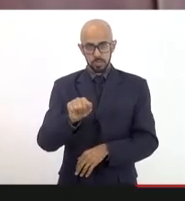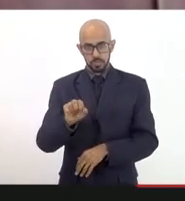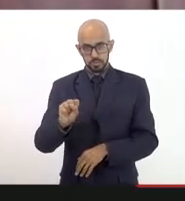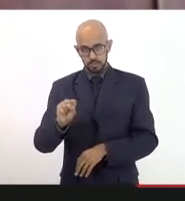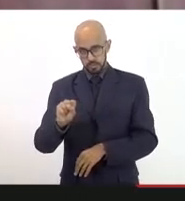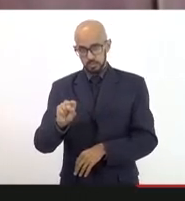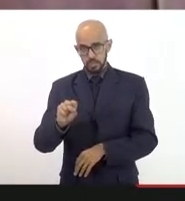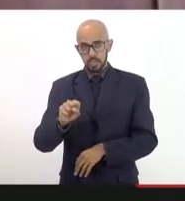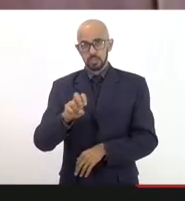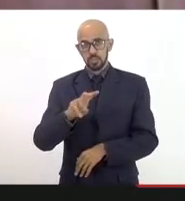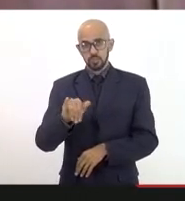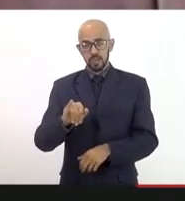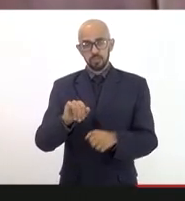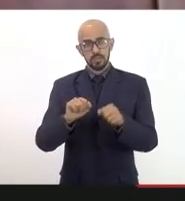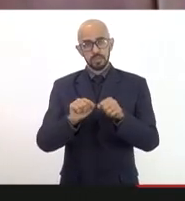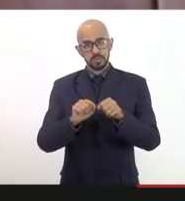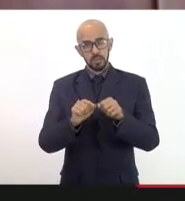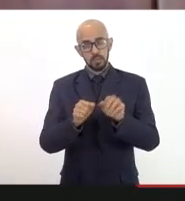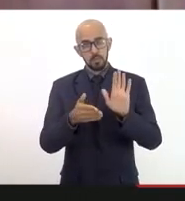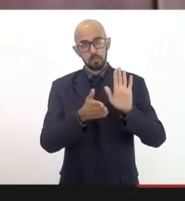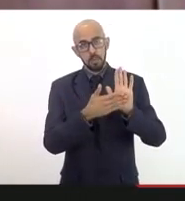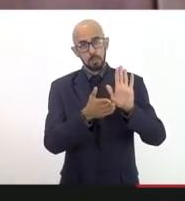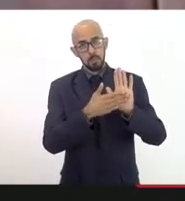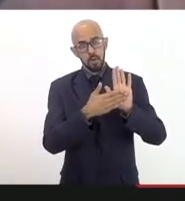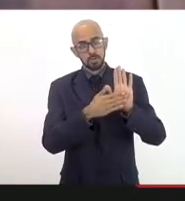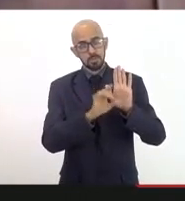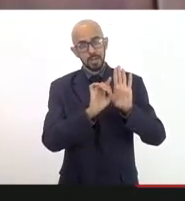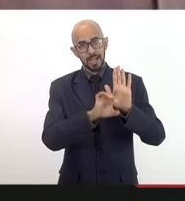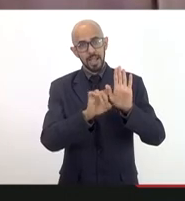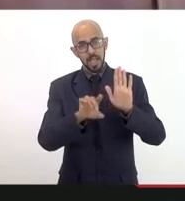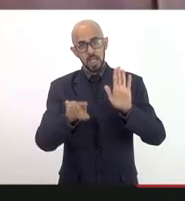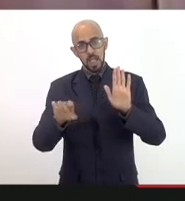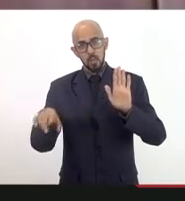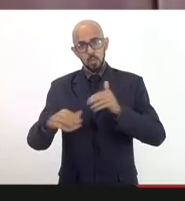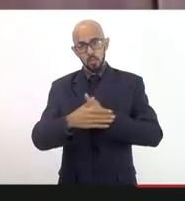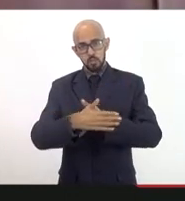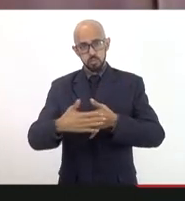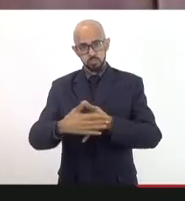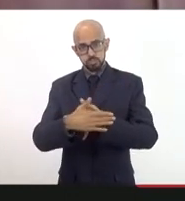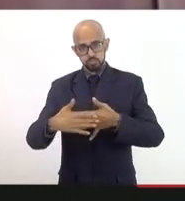uma proposta para cada município, e aí a gente vai discutir